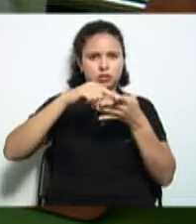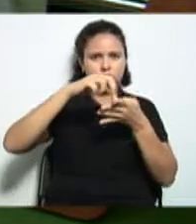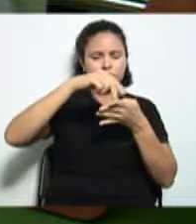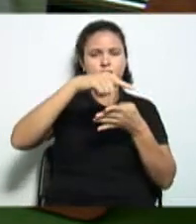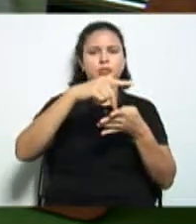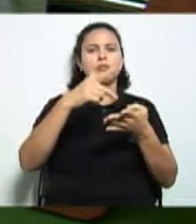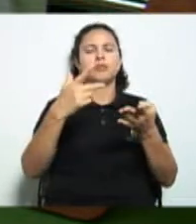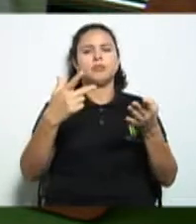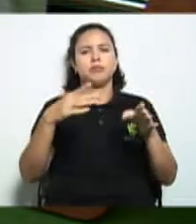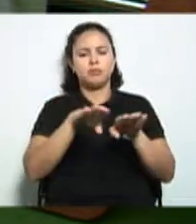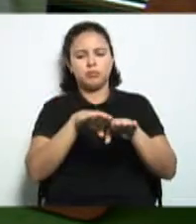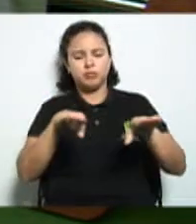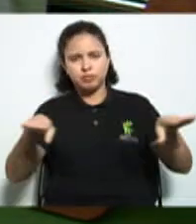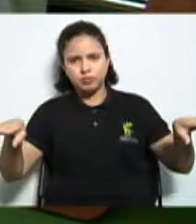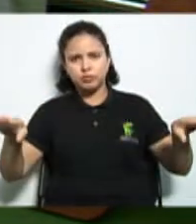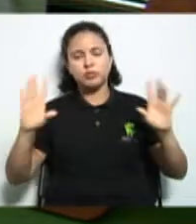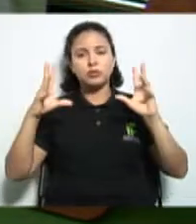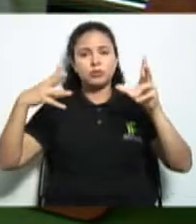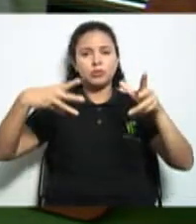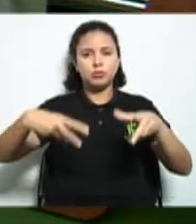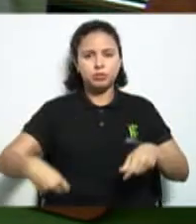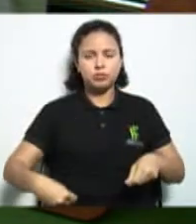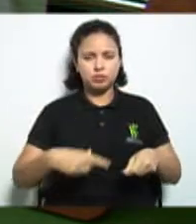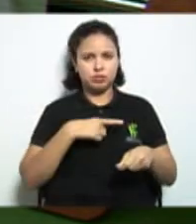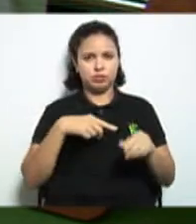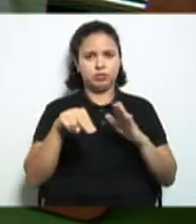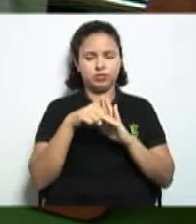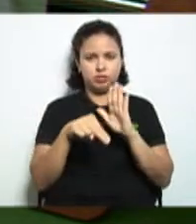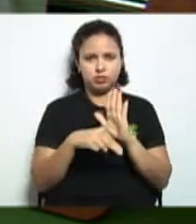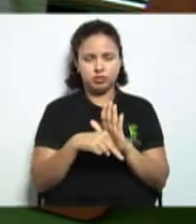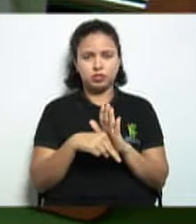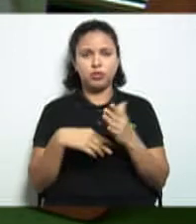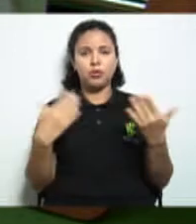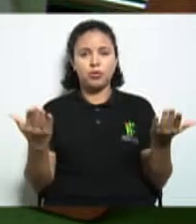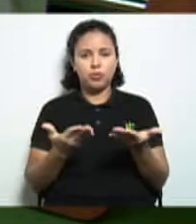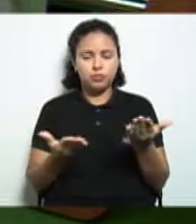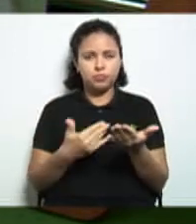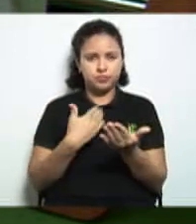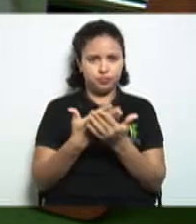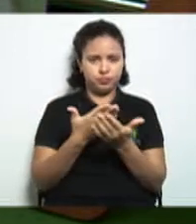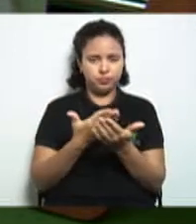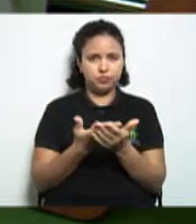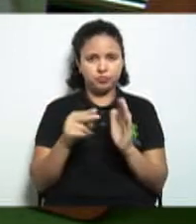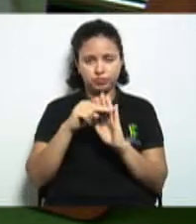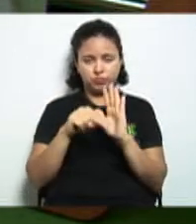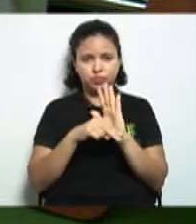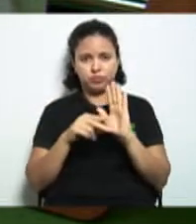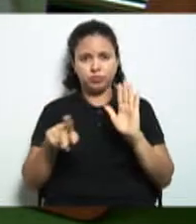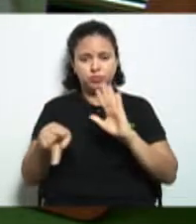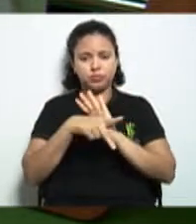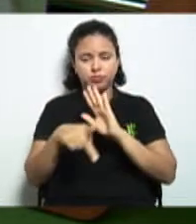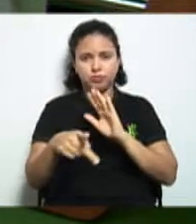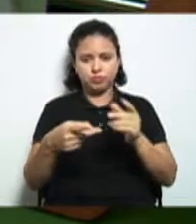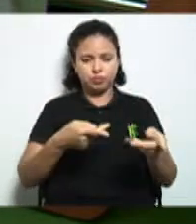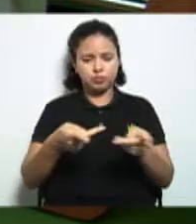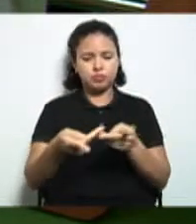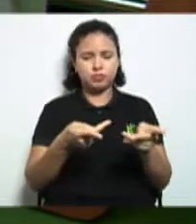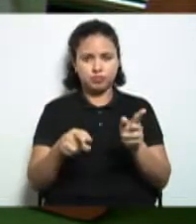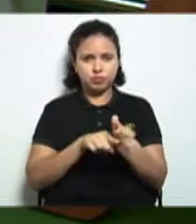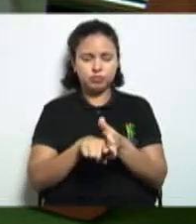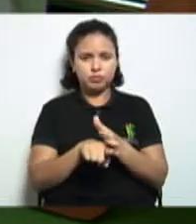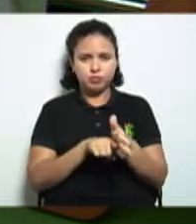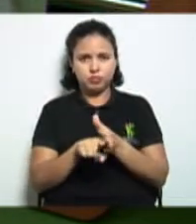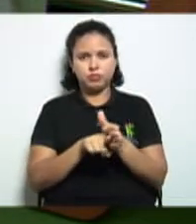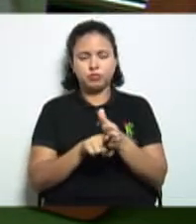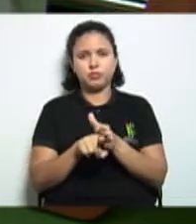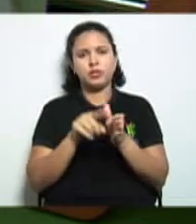para tudo tem uma norma. Mas a gente trata aqui dos trabalhos acadêmicos, dos projetos de pesquisa, que são esses